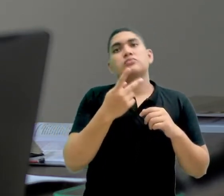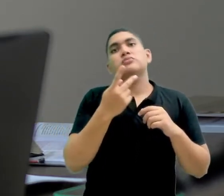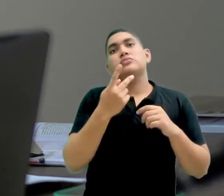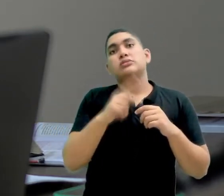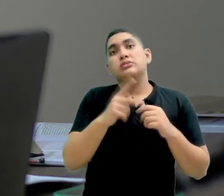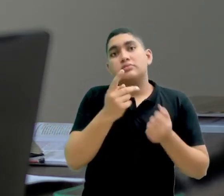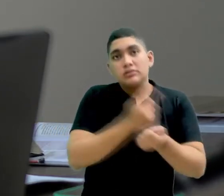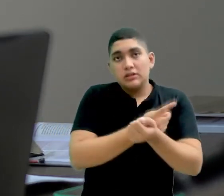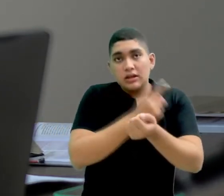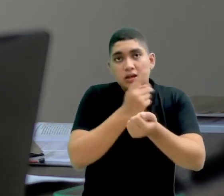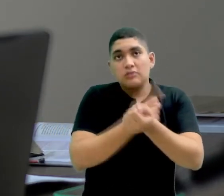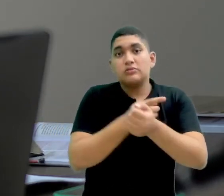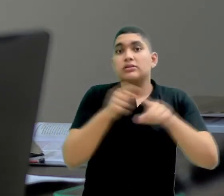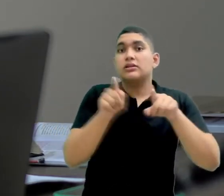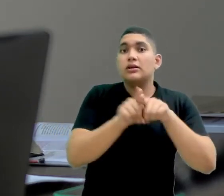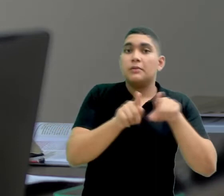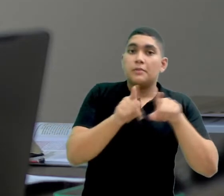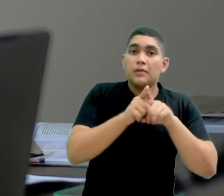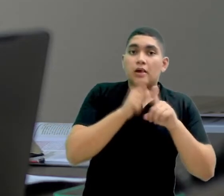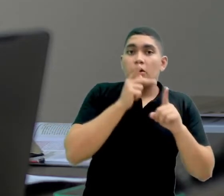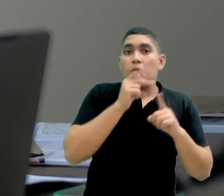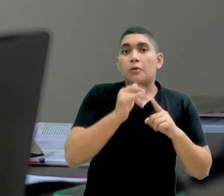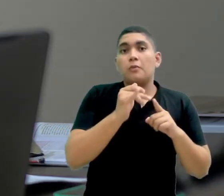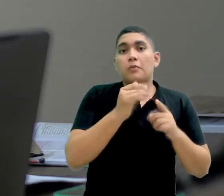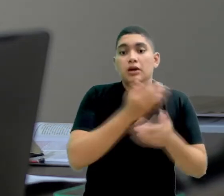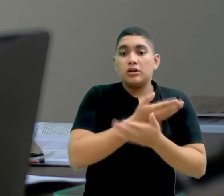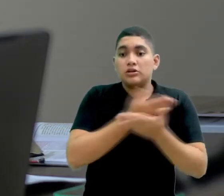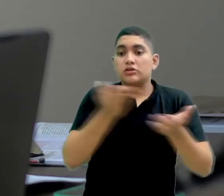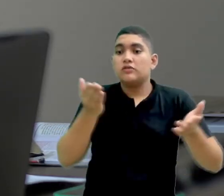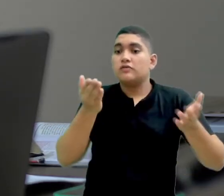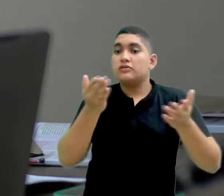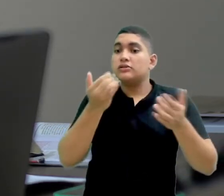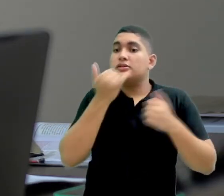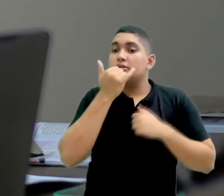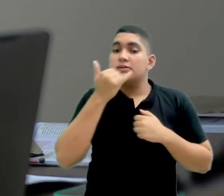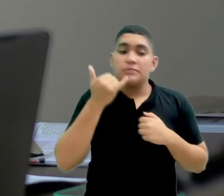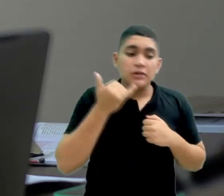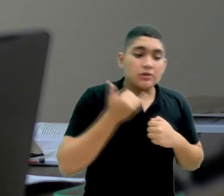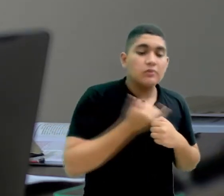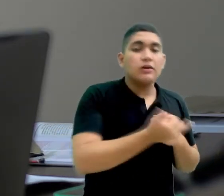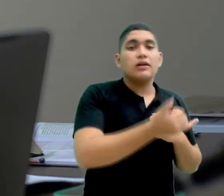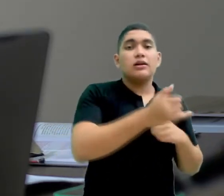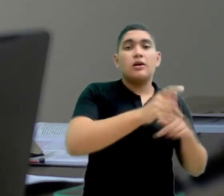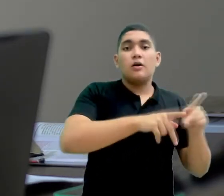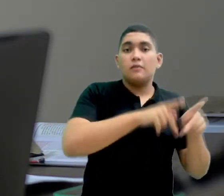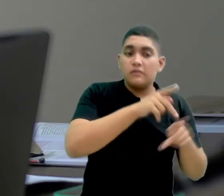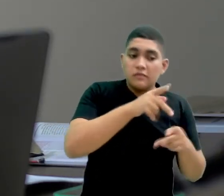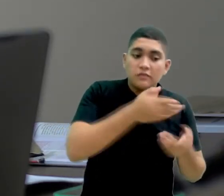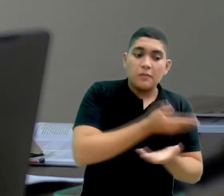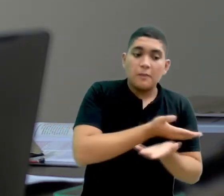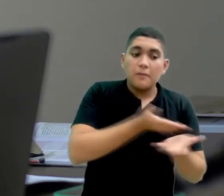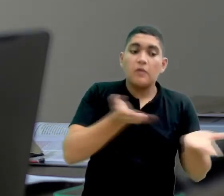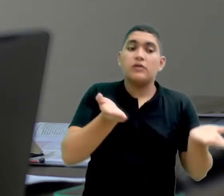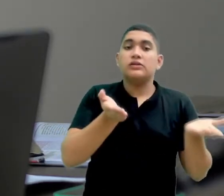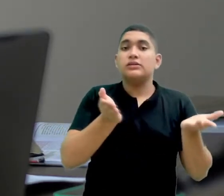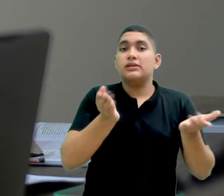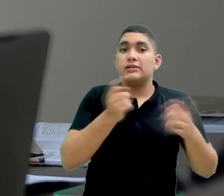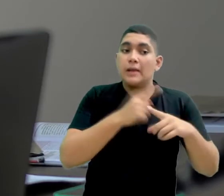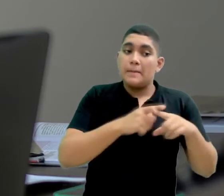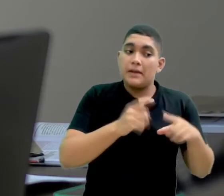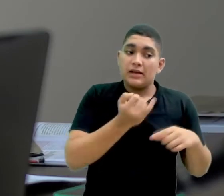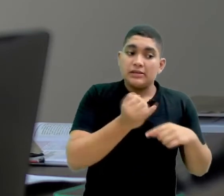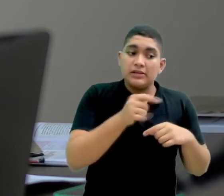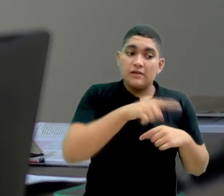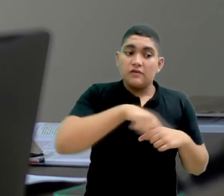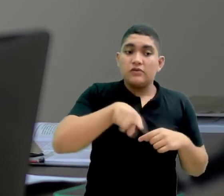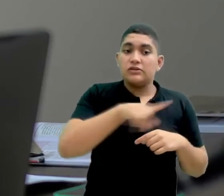o Pai de vocês, que está no céu, perdoará vocês. Se, porém, não perdoarem aos outros as